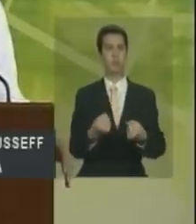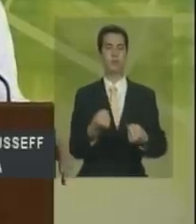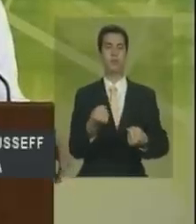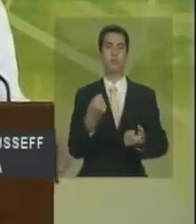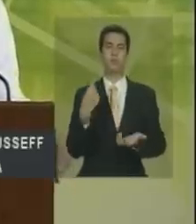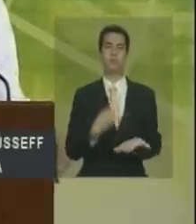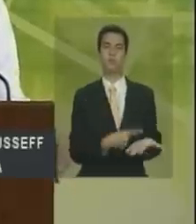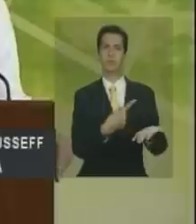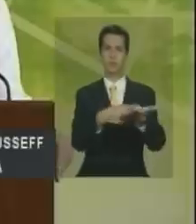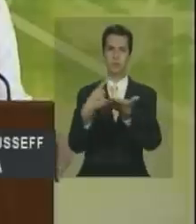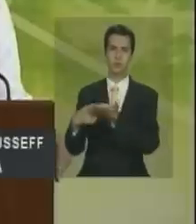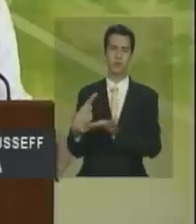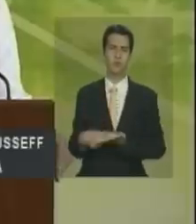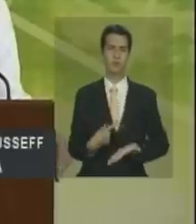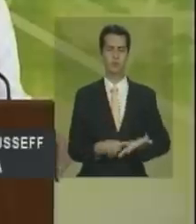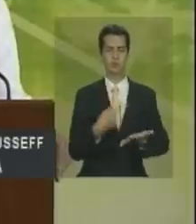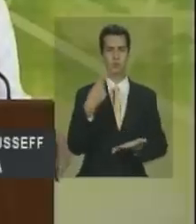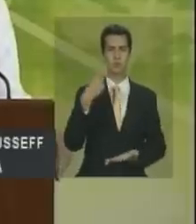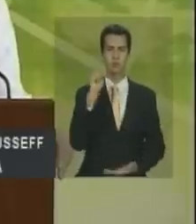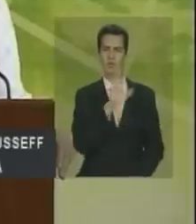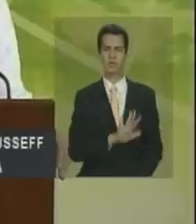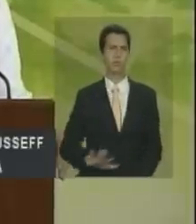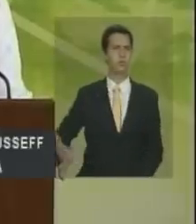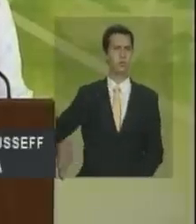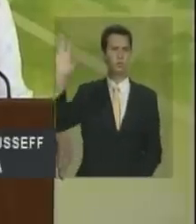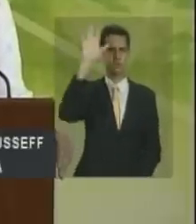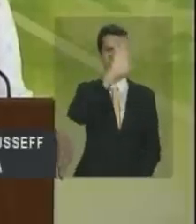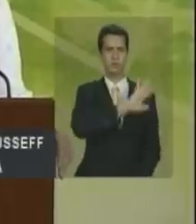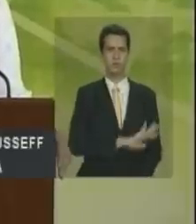agenda nacional que permita